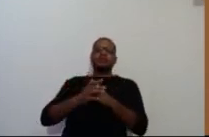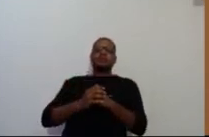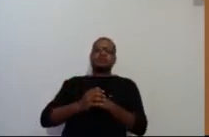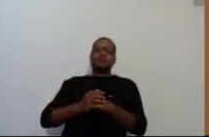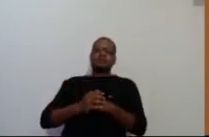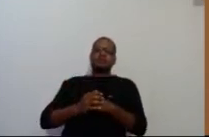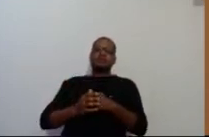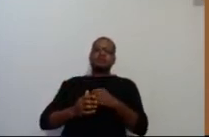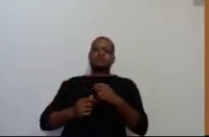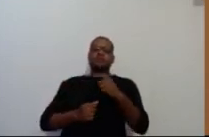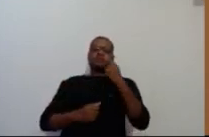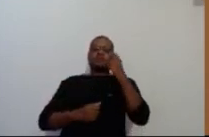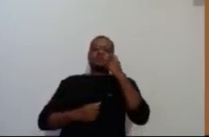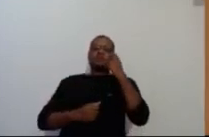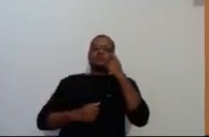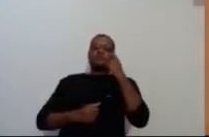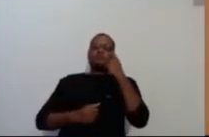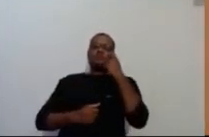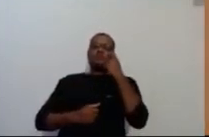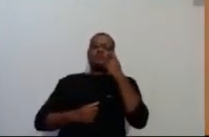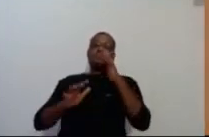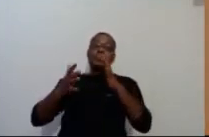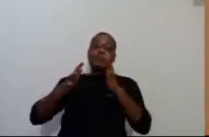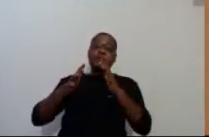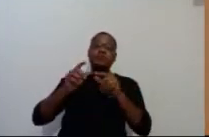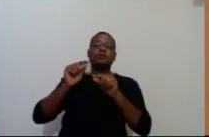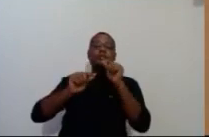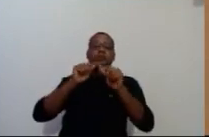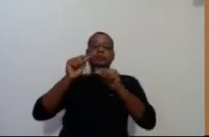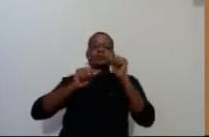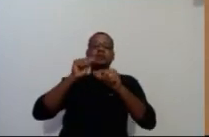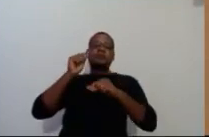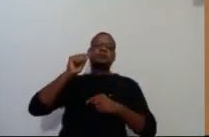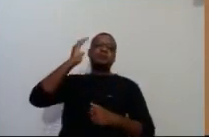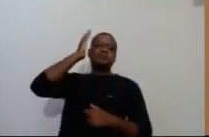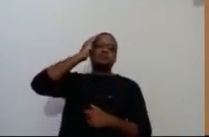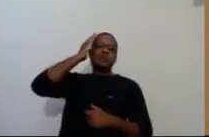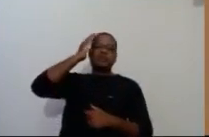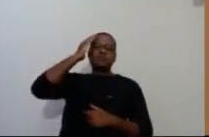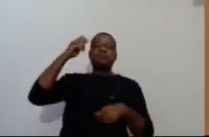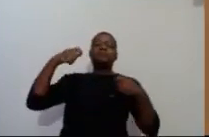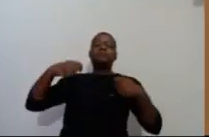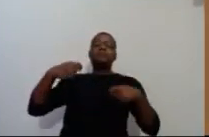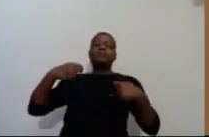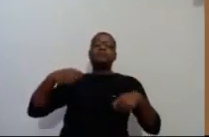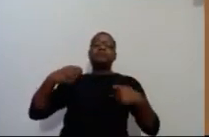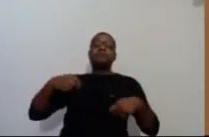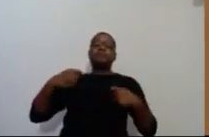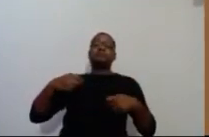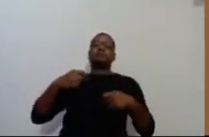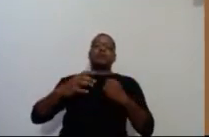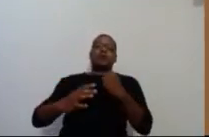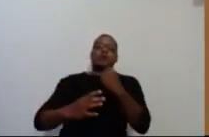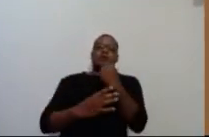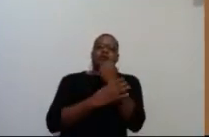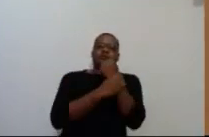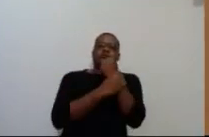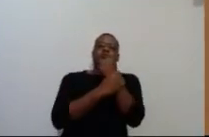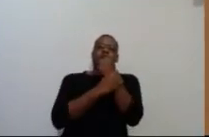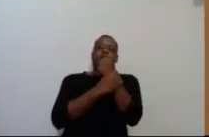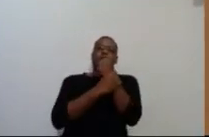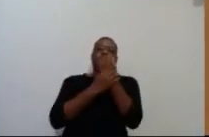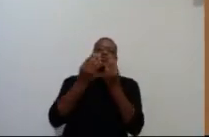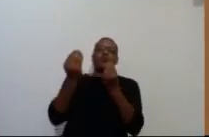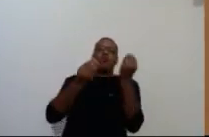talvez, quem sabe, a gente precisa garantir formas de avaliar, talvez nacionalmente, talvez o